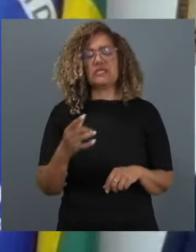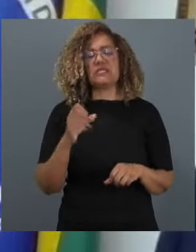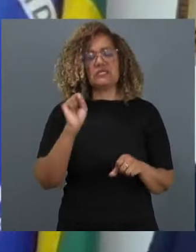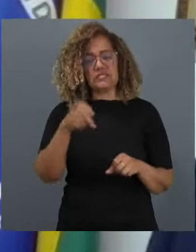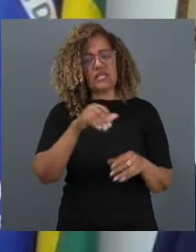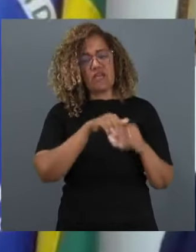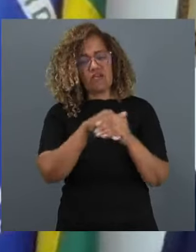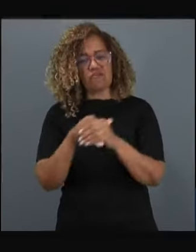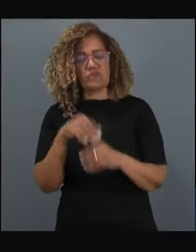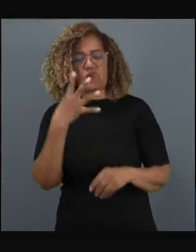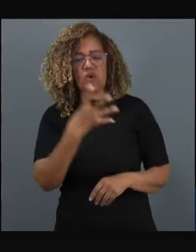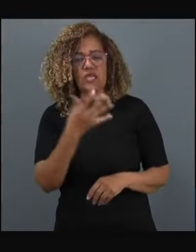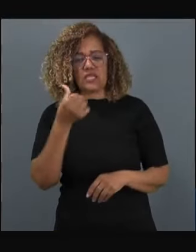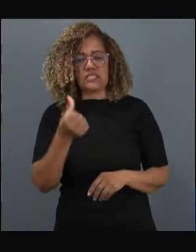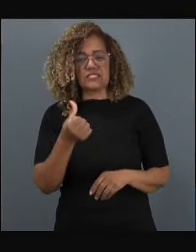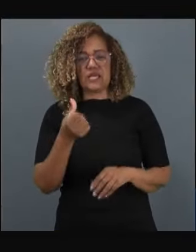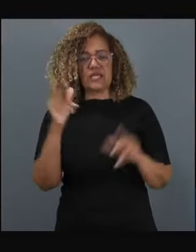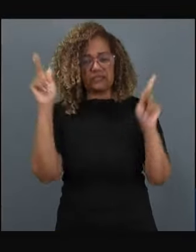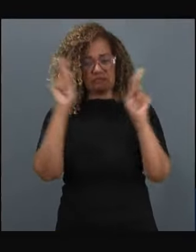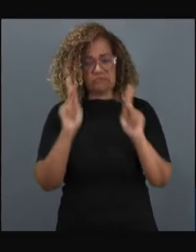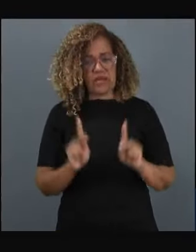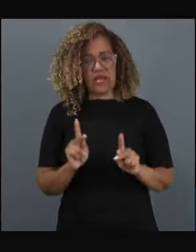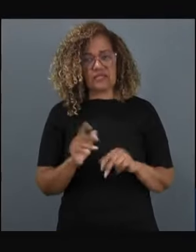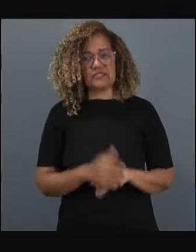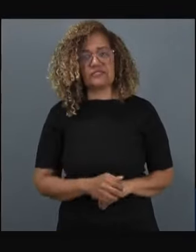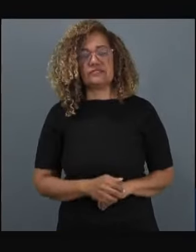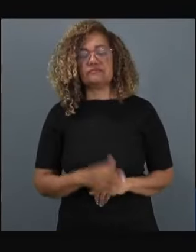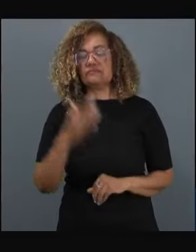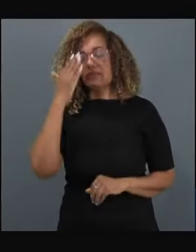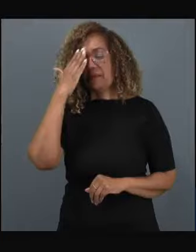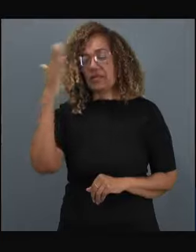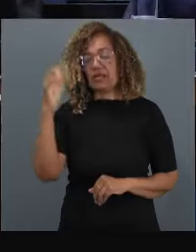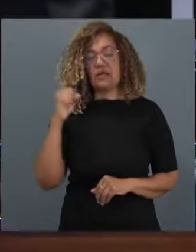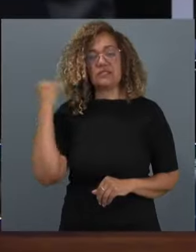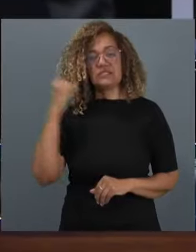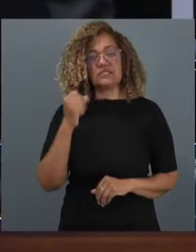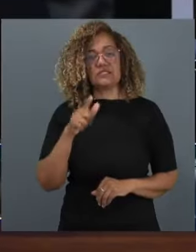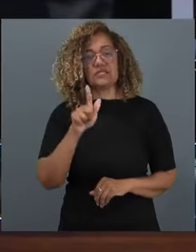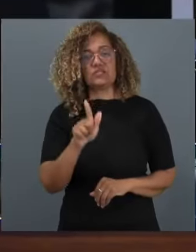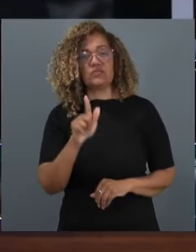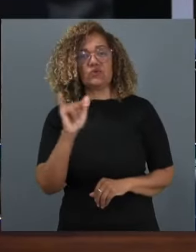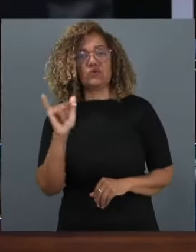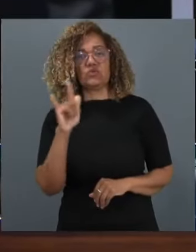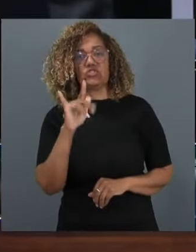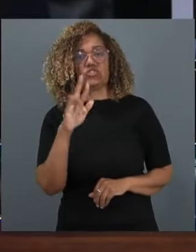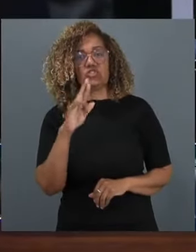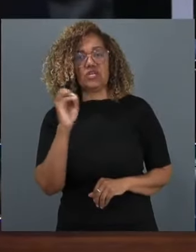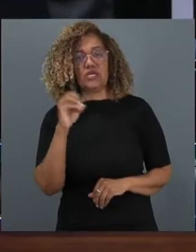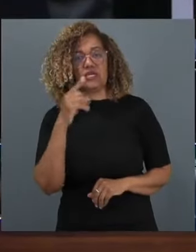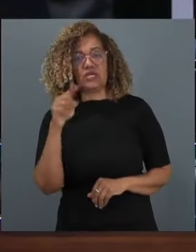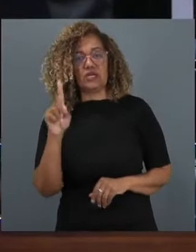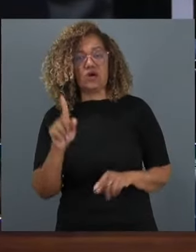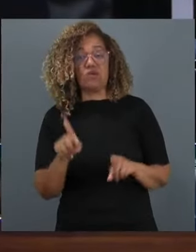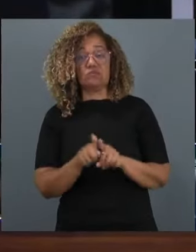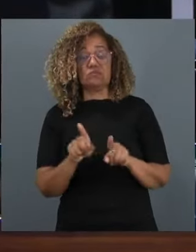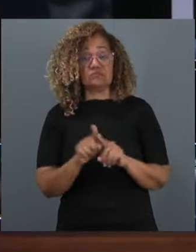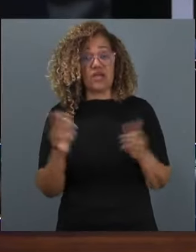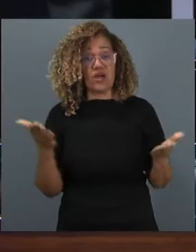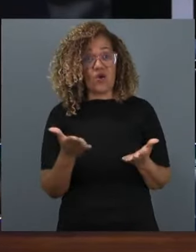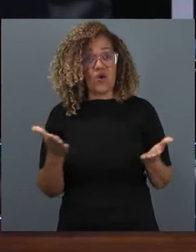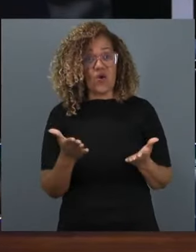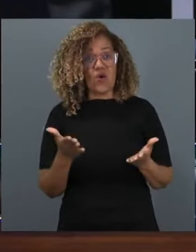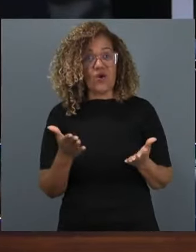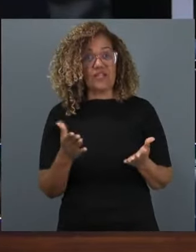46. Muita paz. Obrigado. Obrigado, senador Girão. Agradecer aqui, nós estamos com